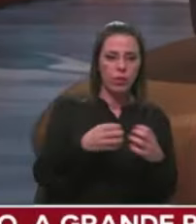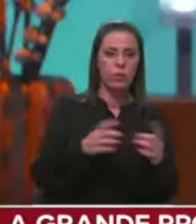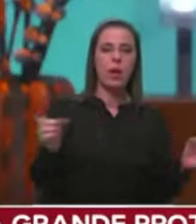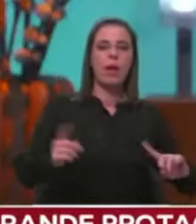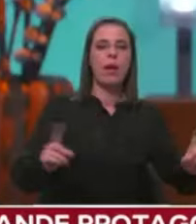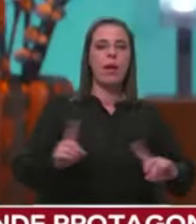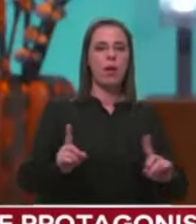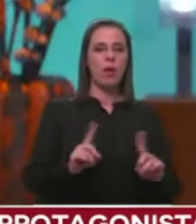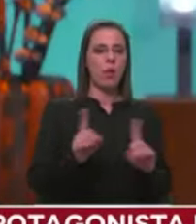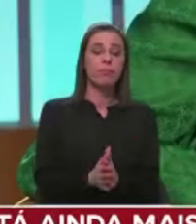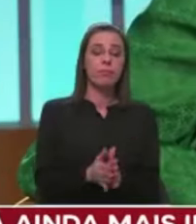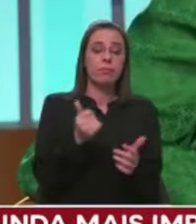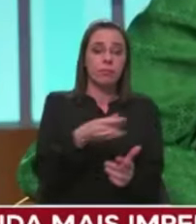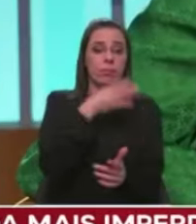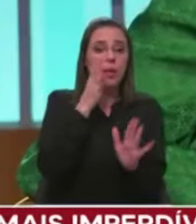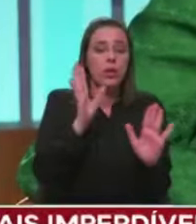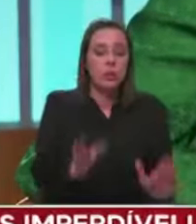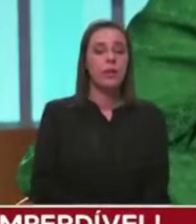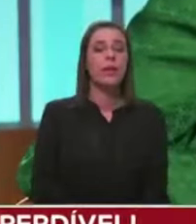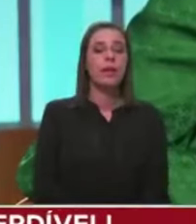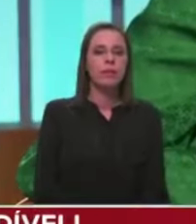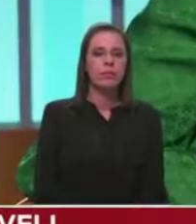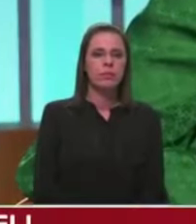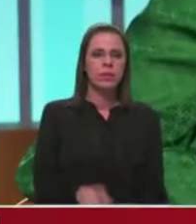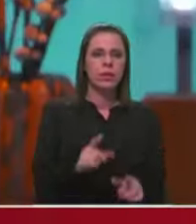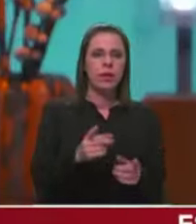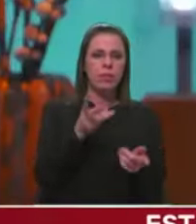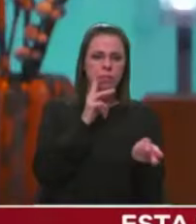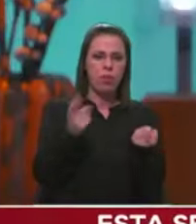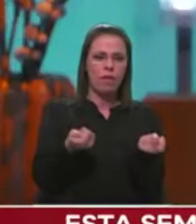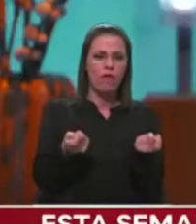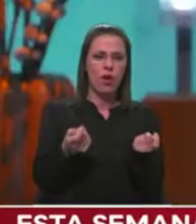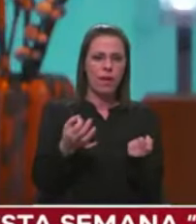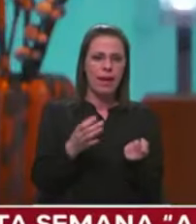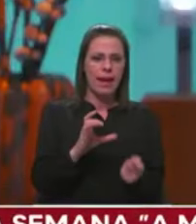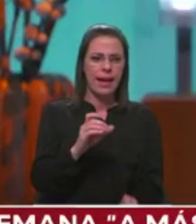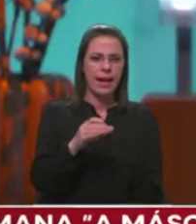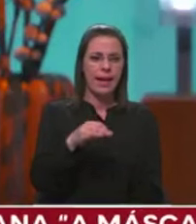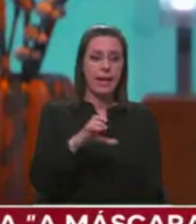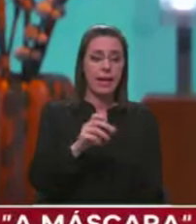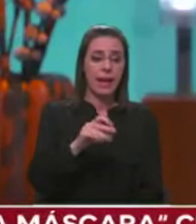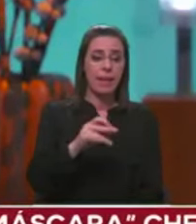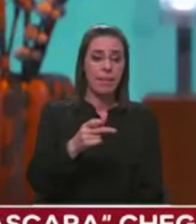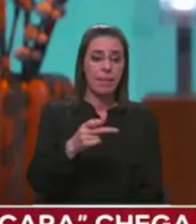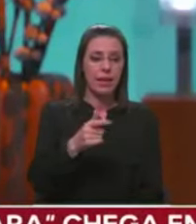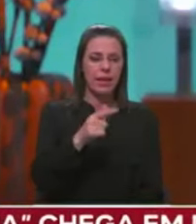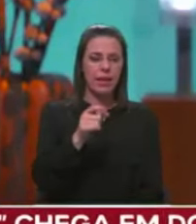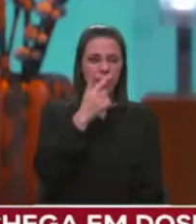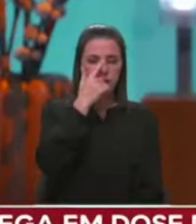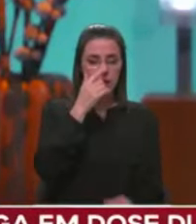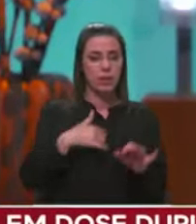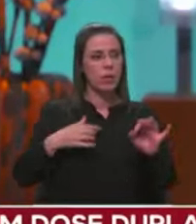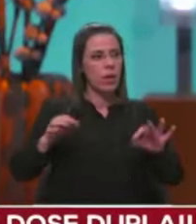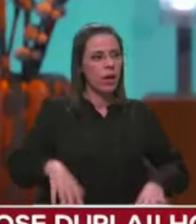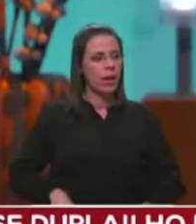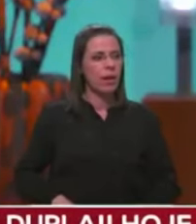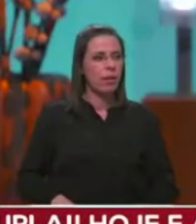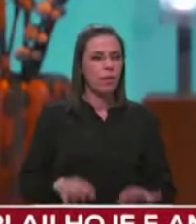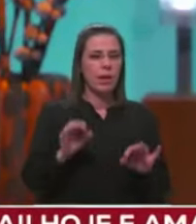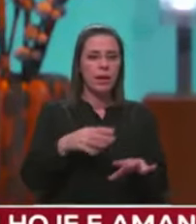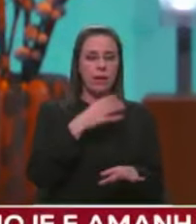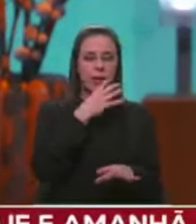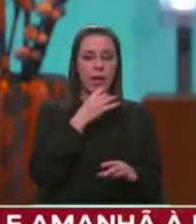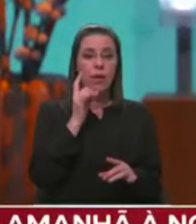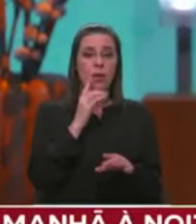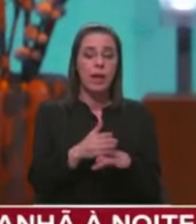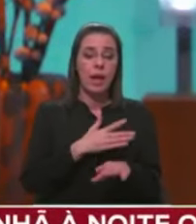Não, não. Não, portanto, mas foi capataz, não é? Fui. Eu acho que na semana que acabei de ser capataz,